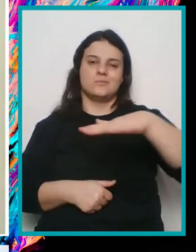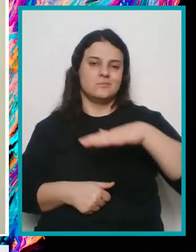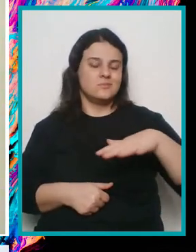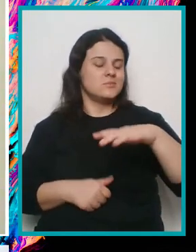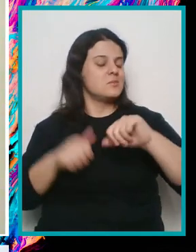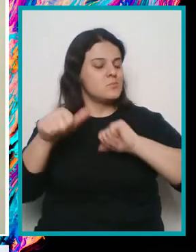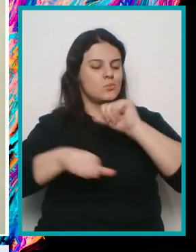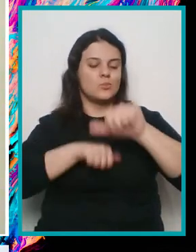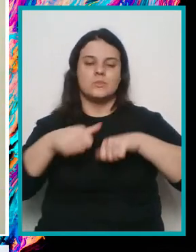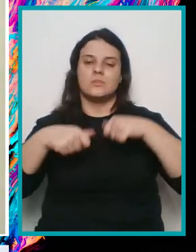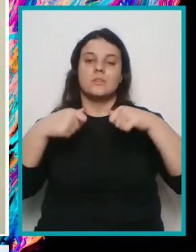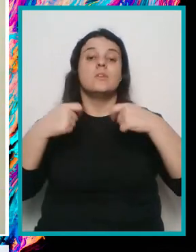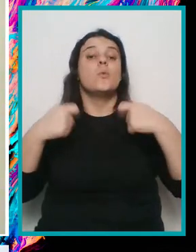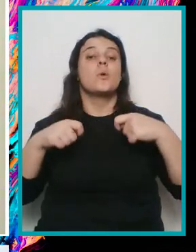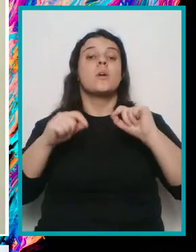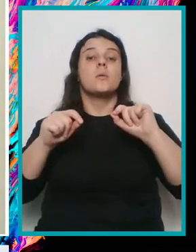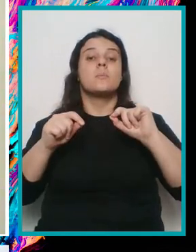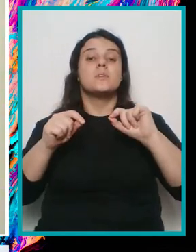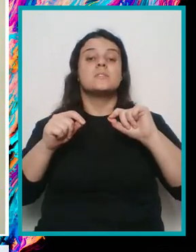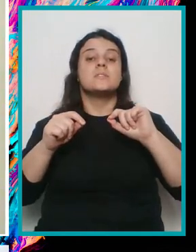Enough of white saviorism.